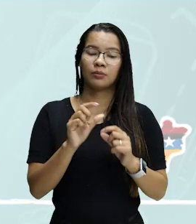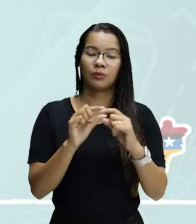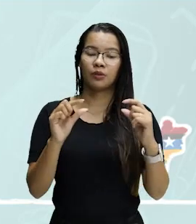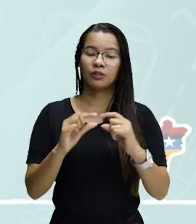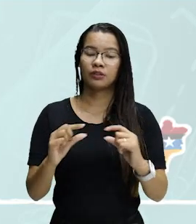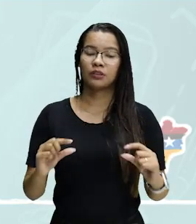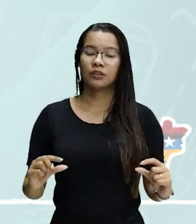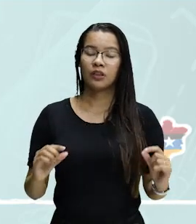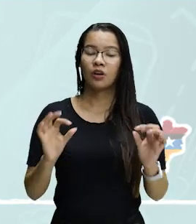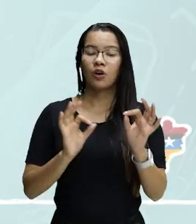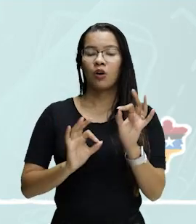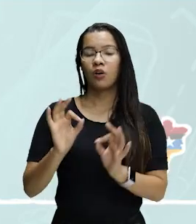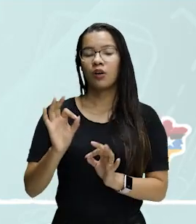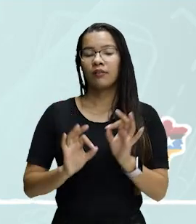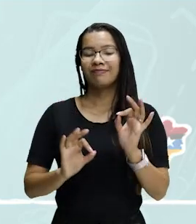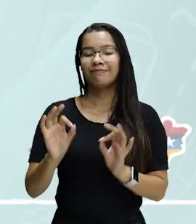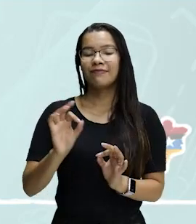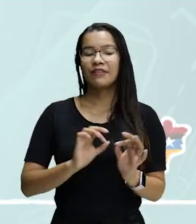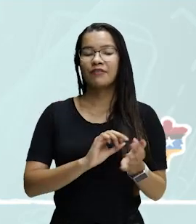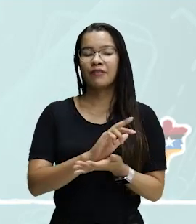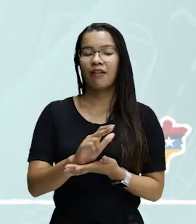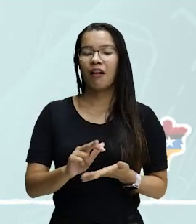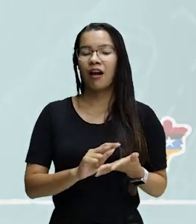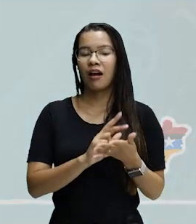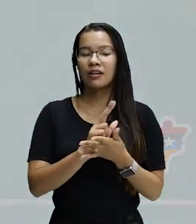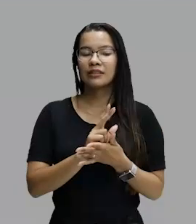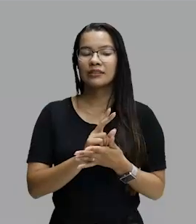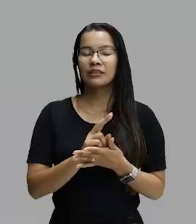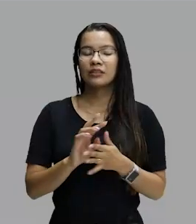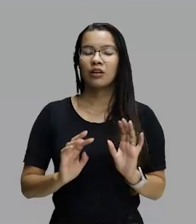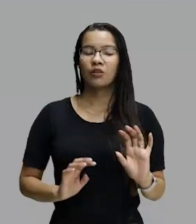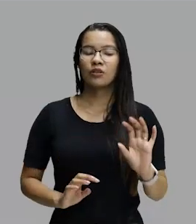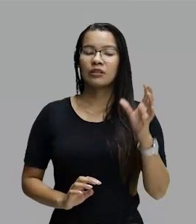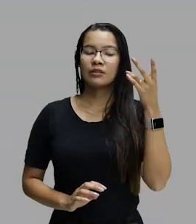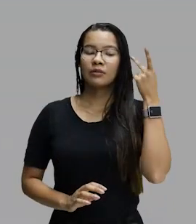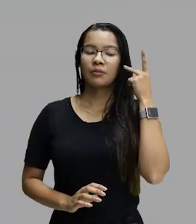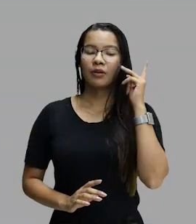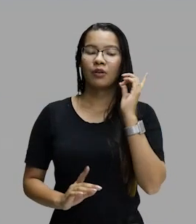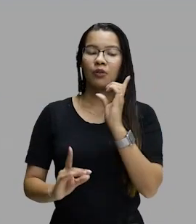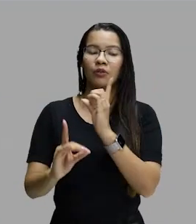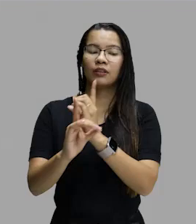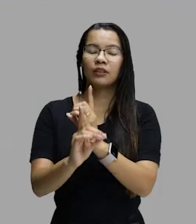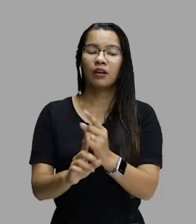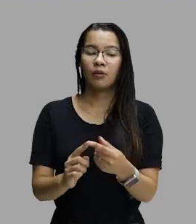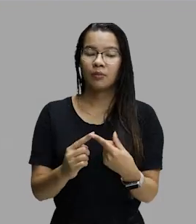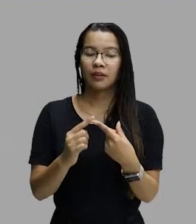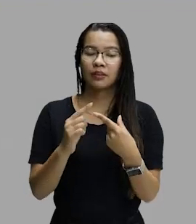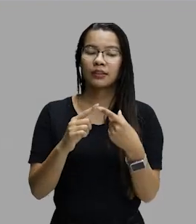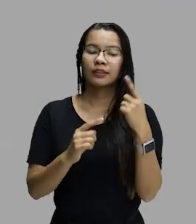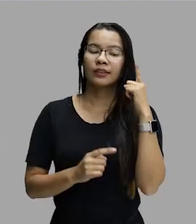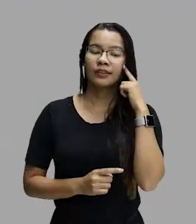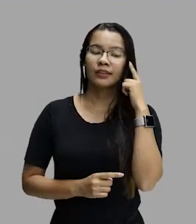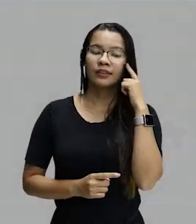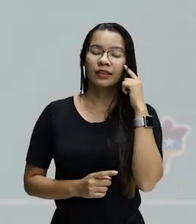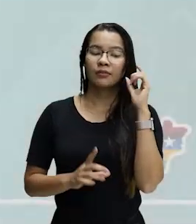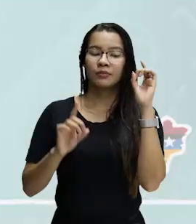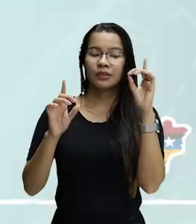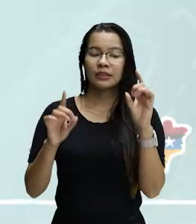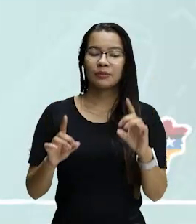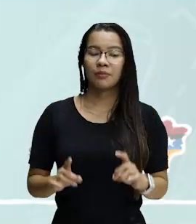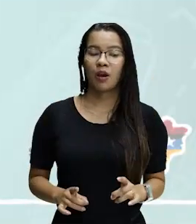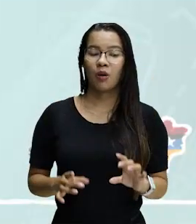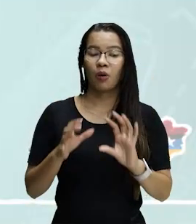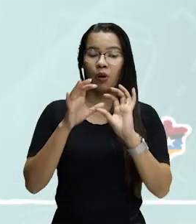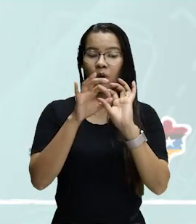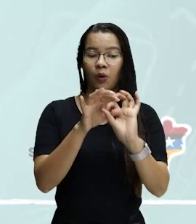histórias em prosa organizadas em diversas tramas para encontrar uma ideia principal. É o conceito de romances. O